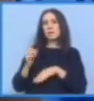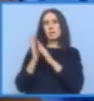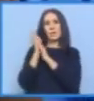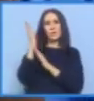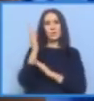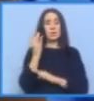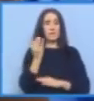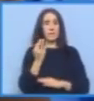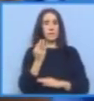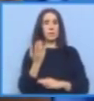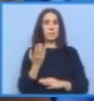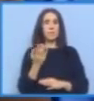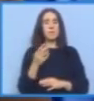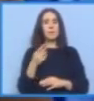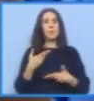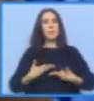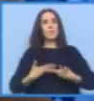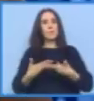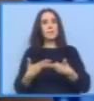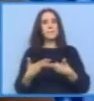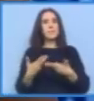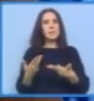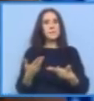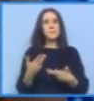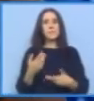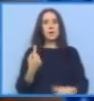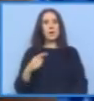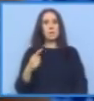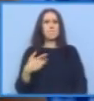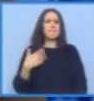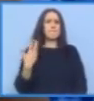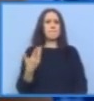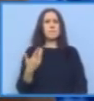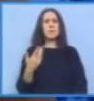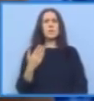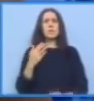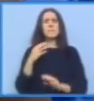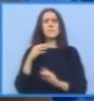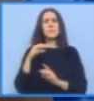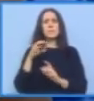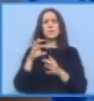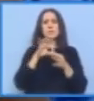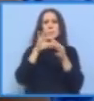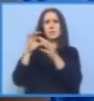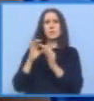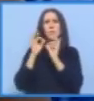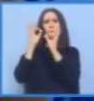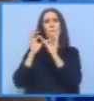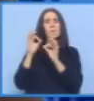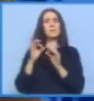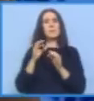é que também há o convite a que haja, sei lá, adoração do Santíssimo, mas também sacramento da reconciliação.